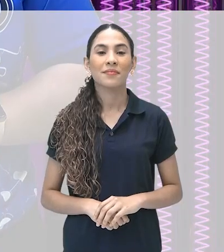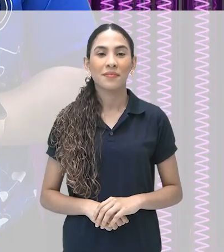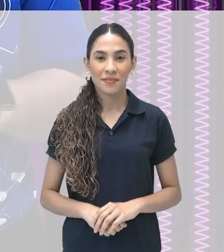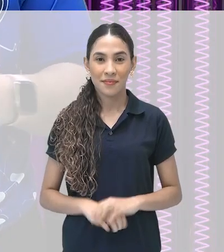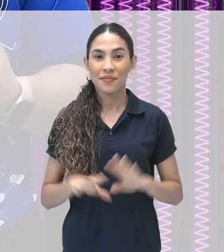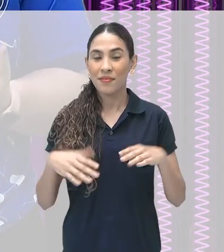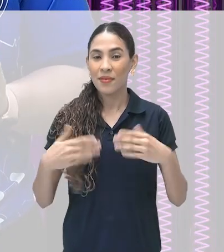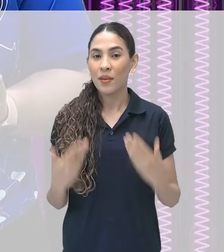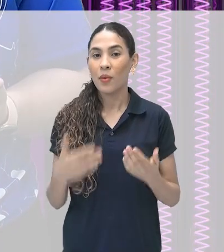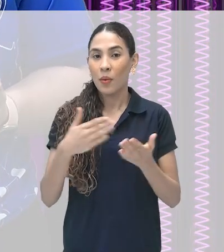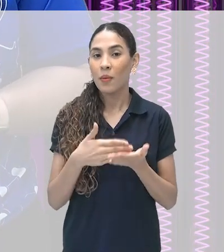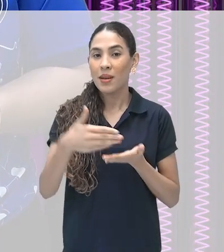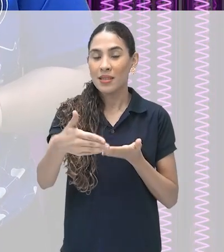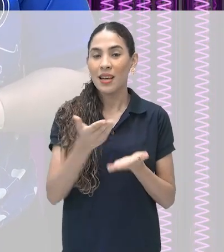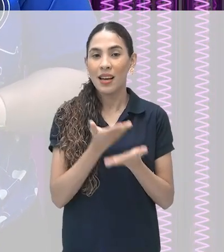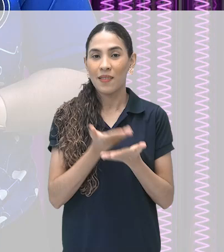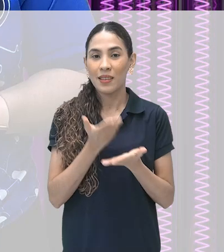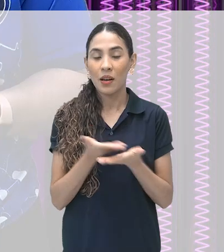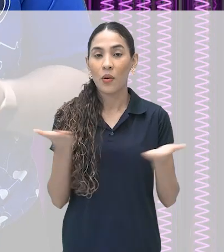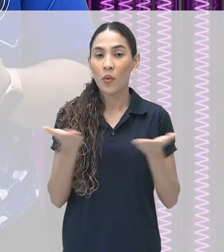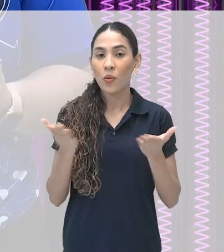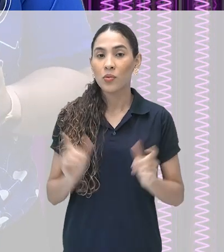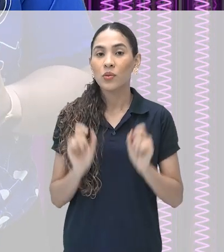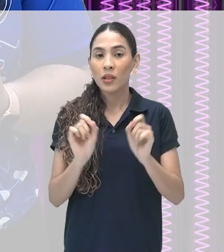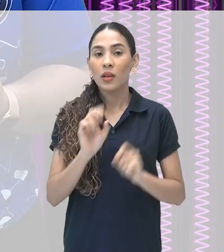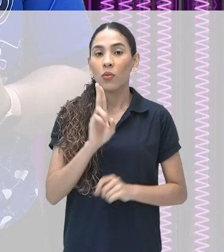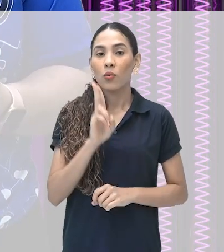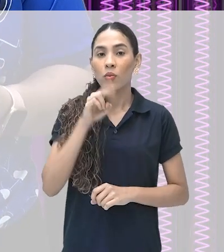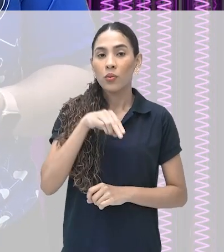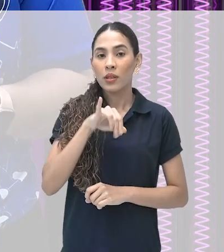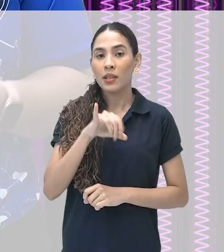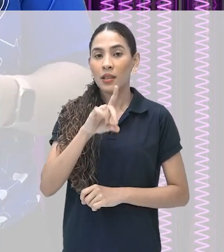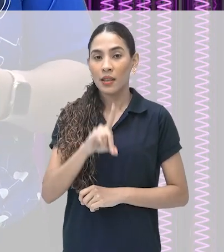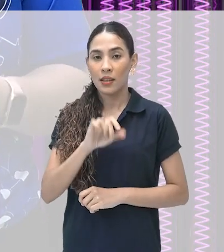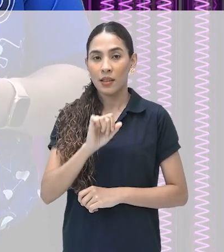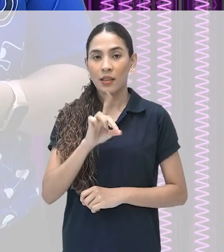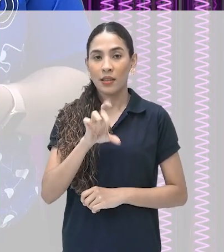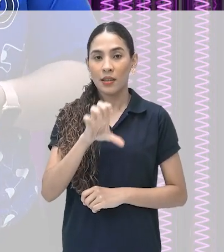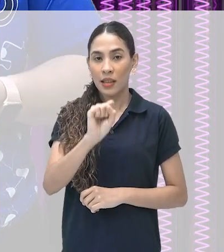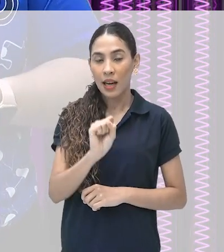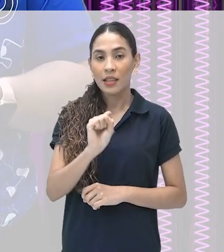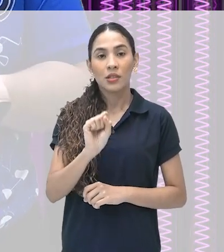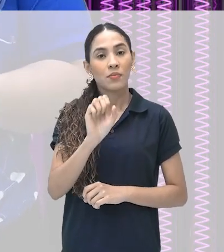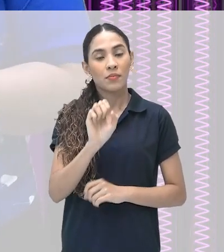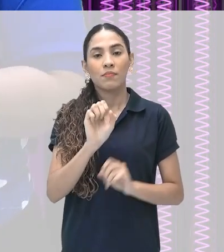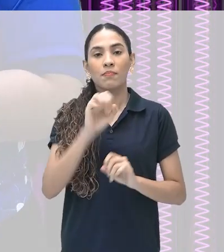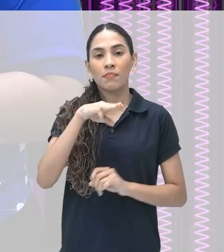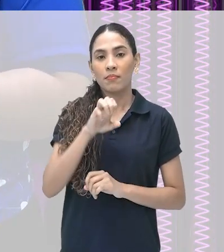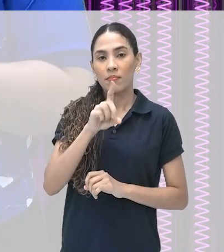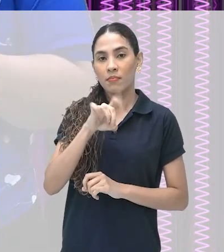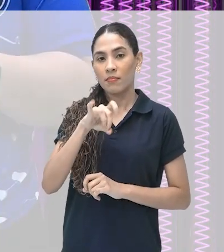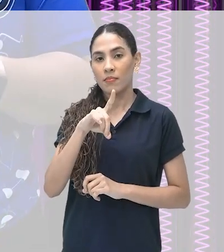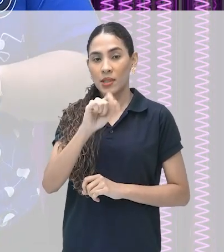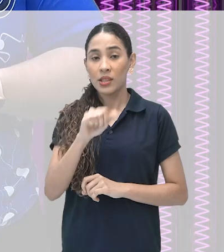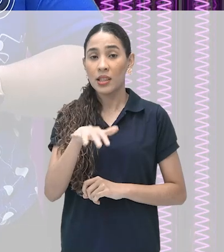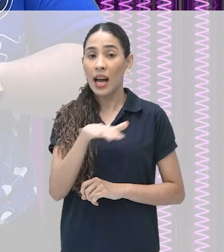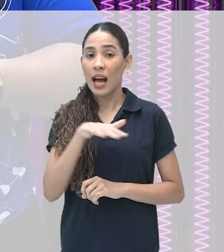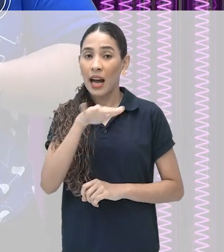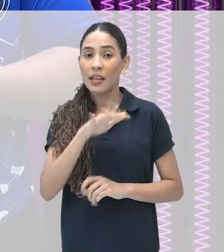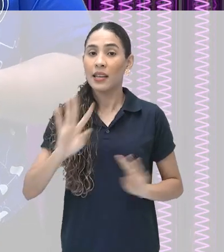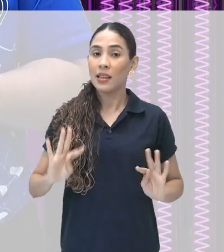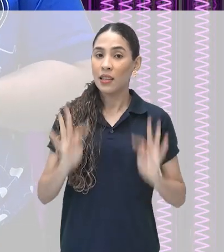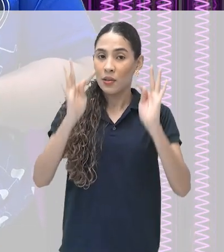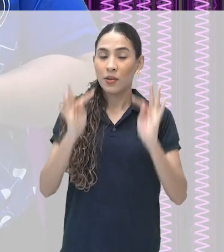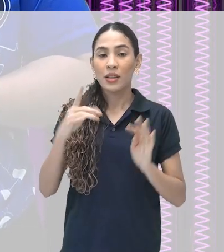Muito bem, para iniciar então a nossa aula sobre unidades de medida que são utilizadas na informática, nós temos aqui ao